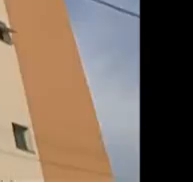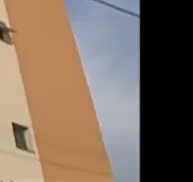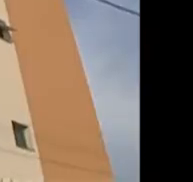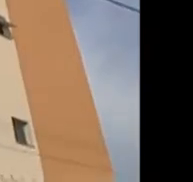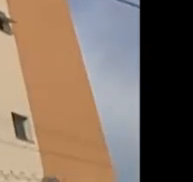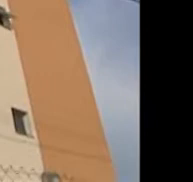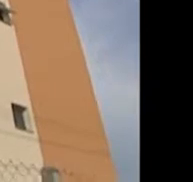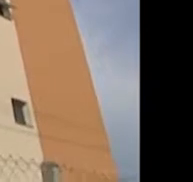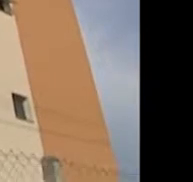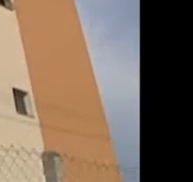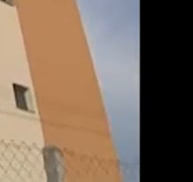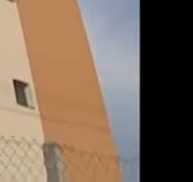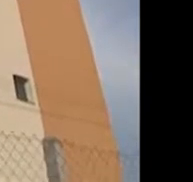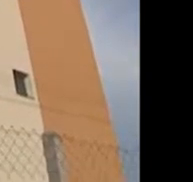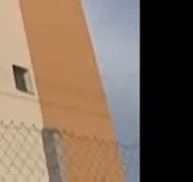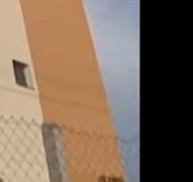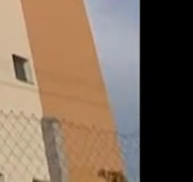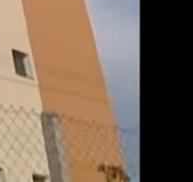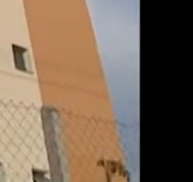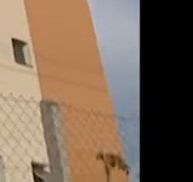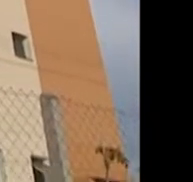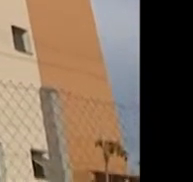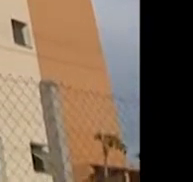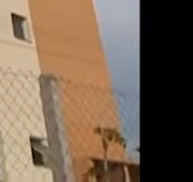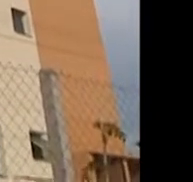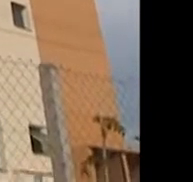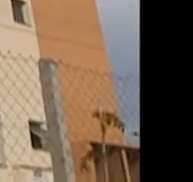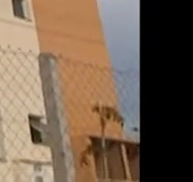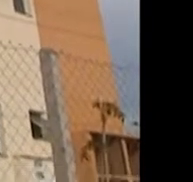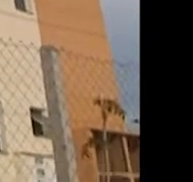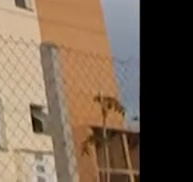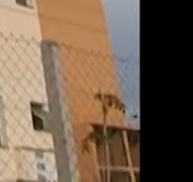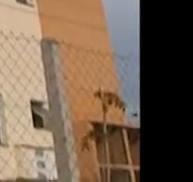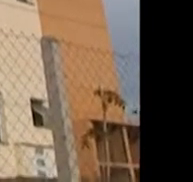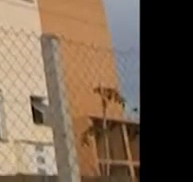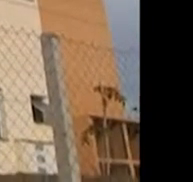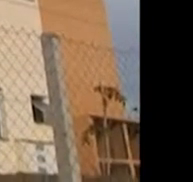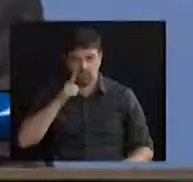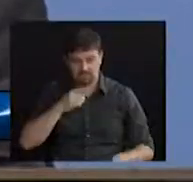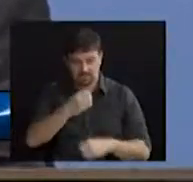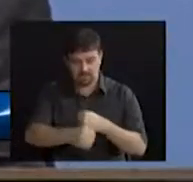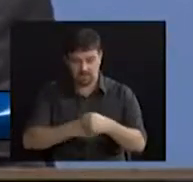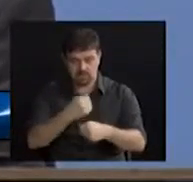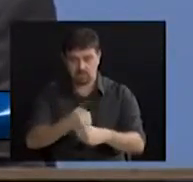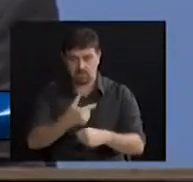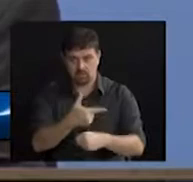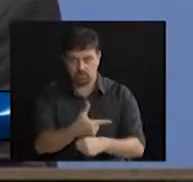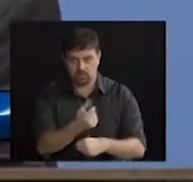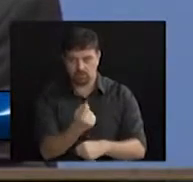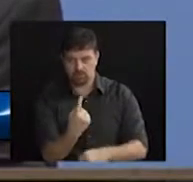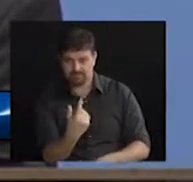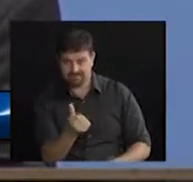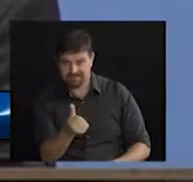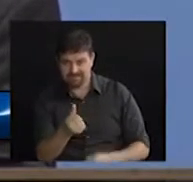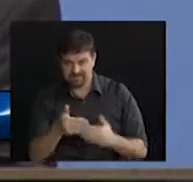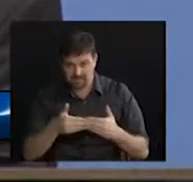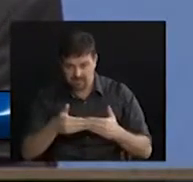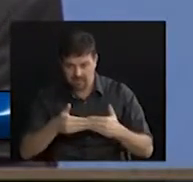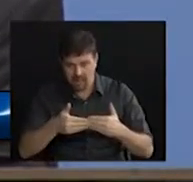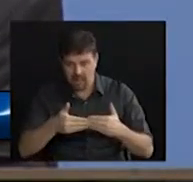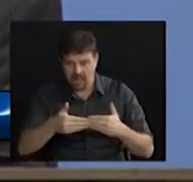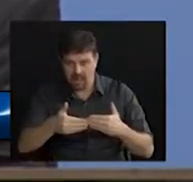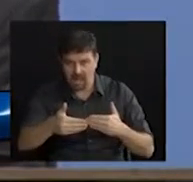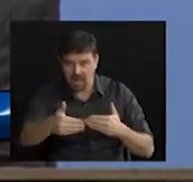secretarias, autarquias e empresas públicas do município, além da participação da população. O parlamentar diz que é preciso focar